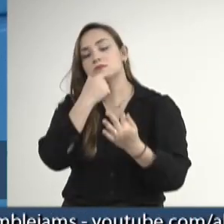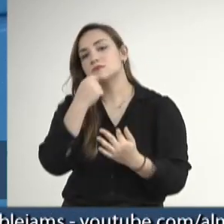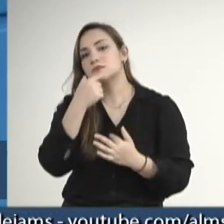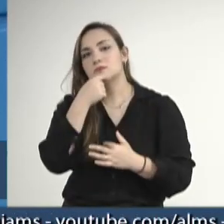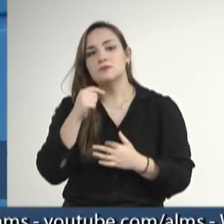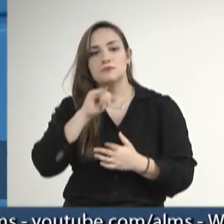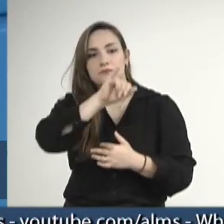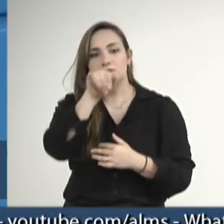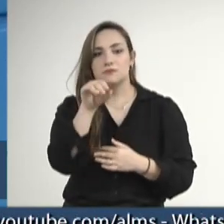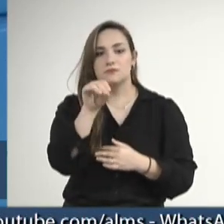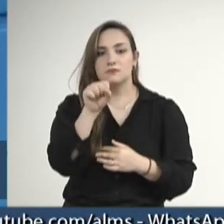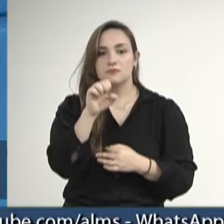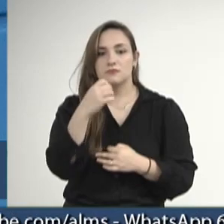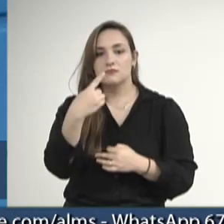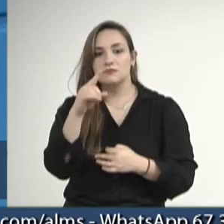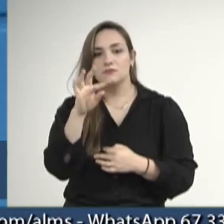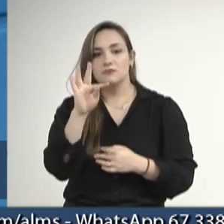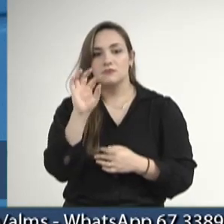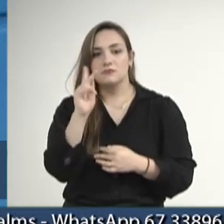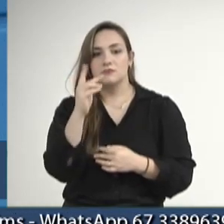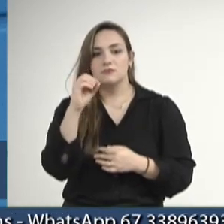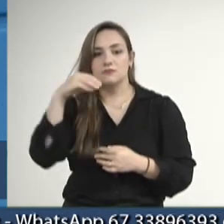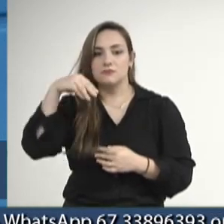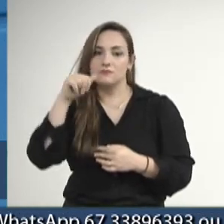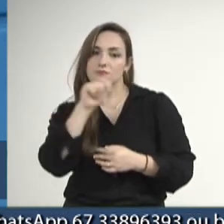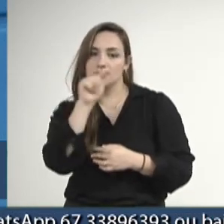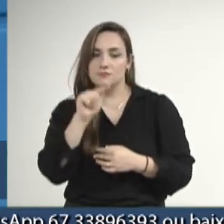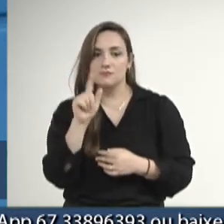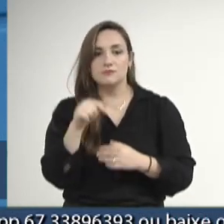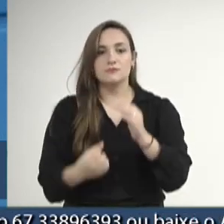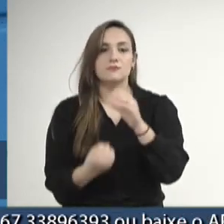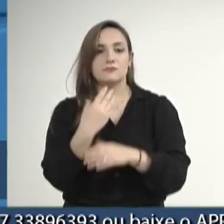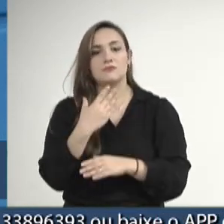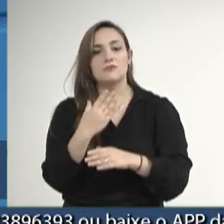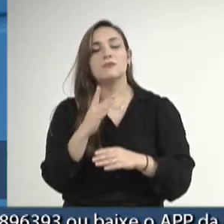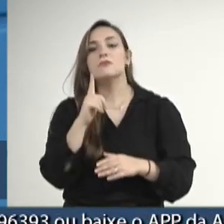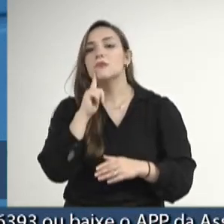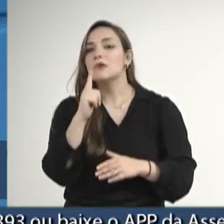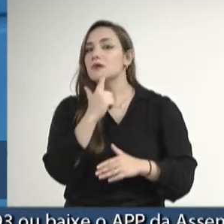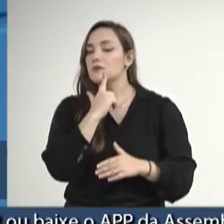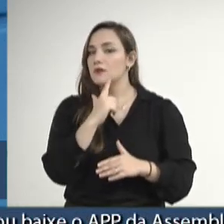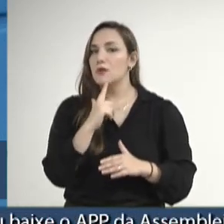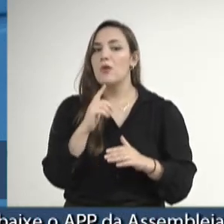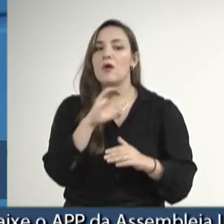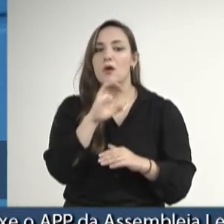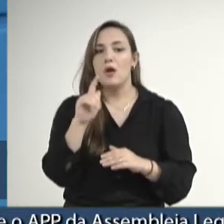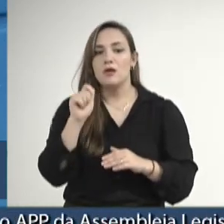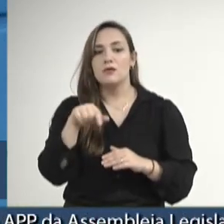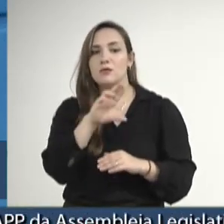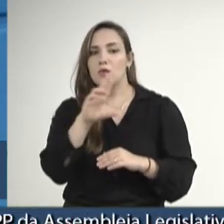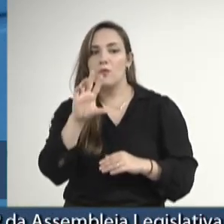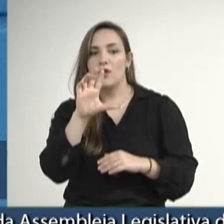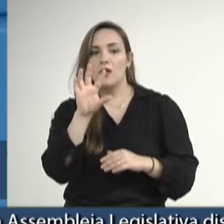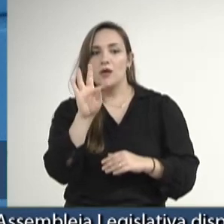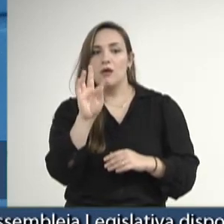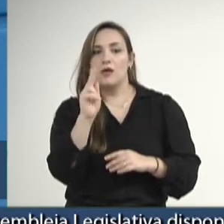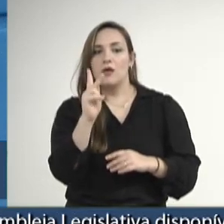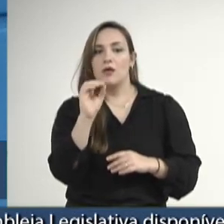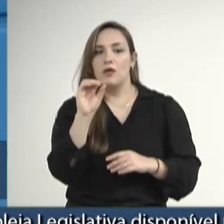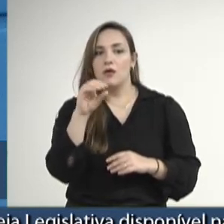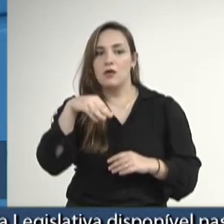Tomás é o fundador da tradicional lanchonete Campo Grandense Tomás Lanches